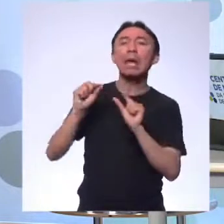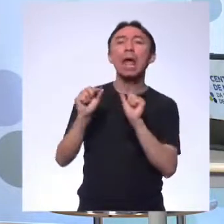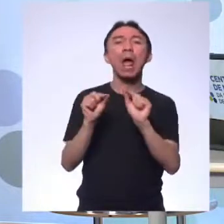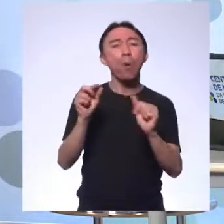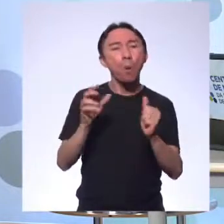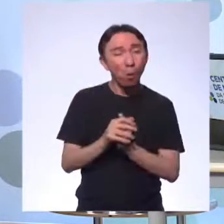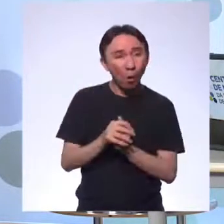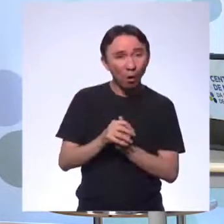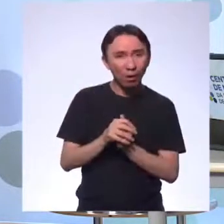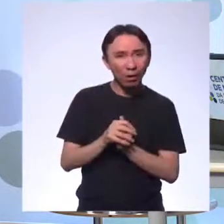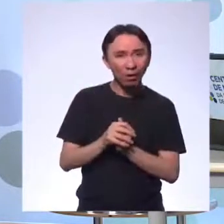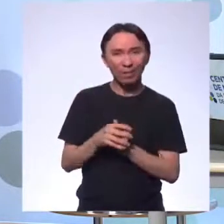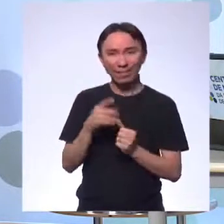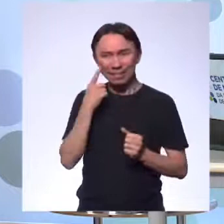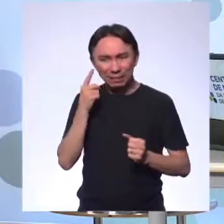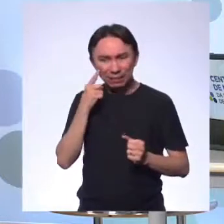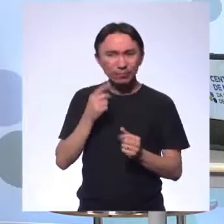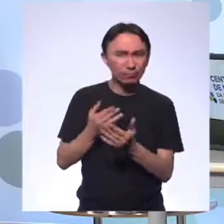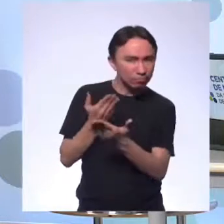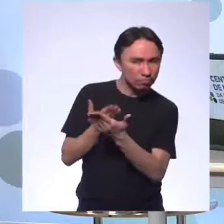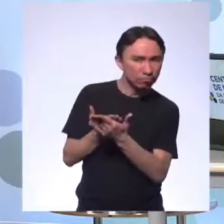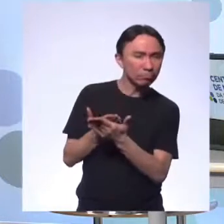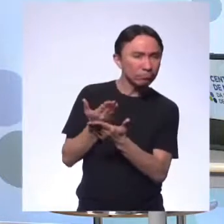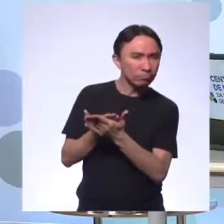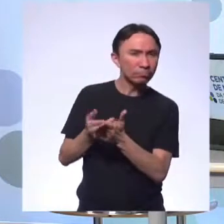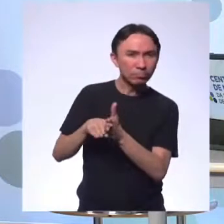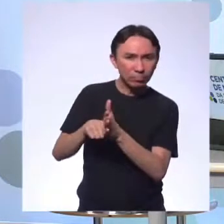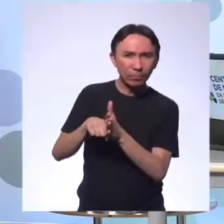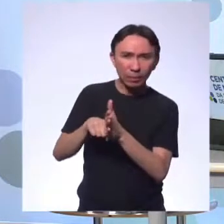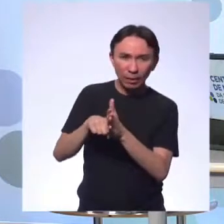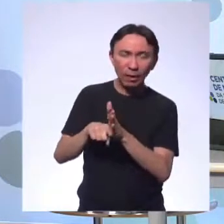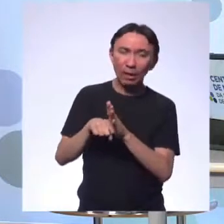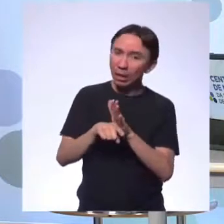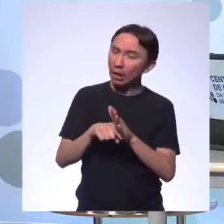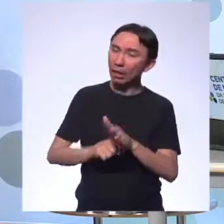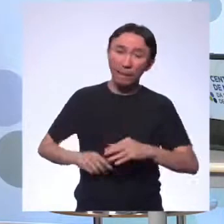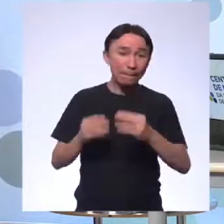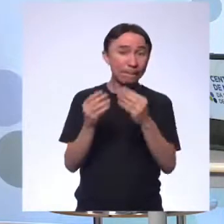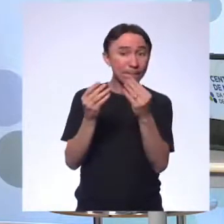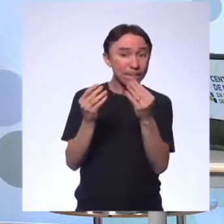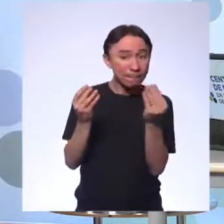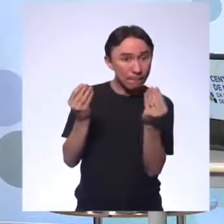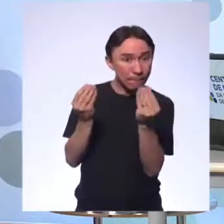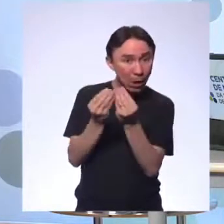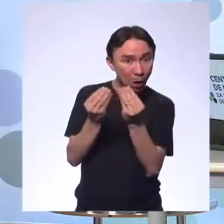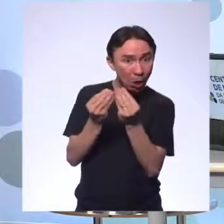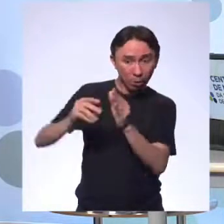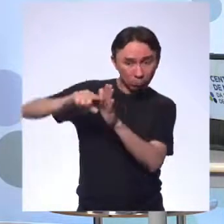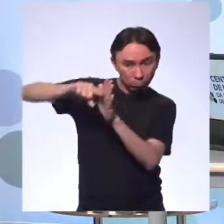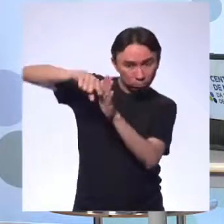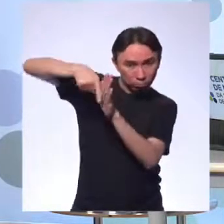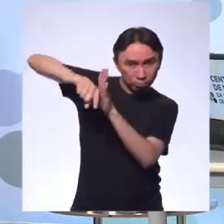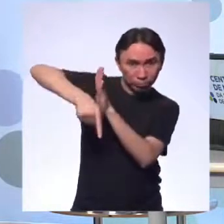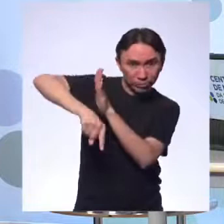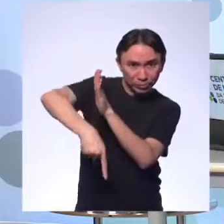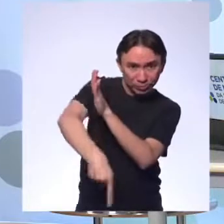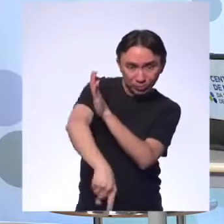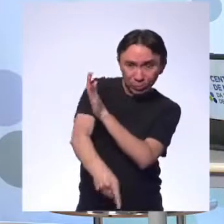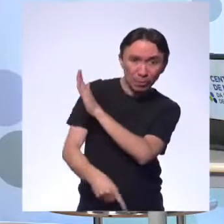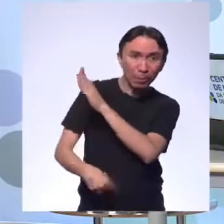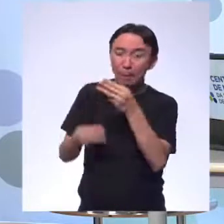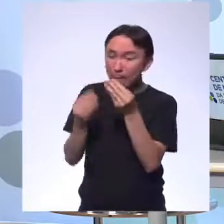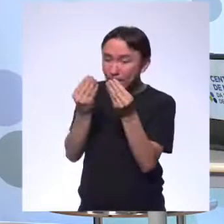Então, a partir daí, a nível molecular, conseguiu assim se ter uma relação